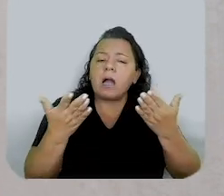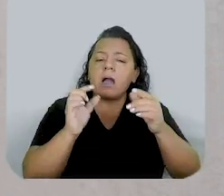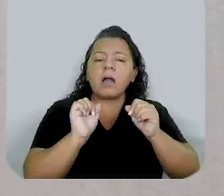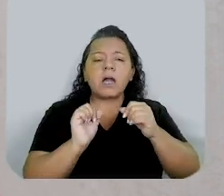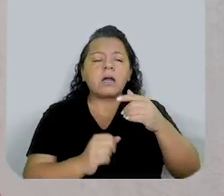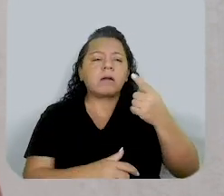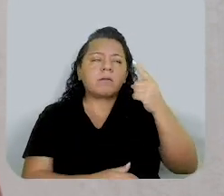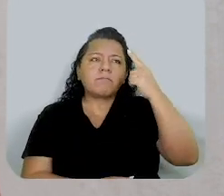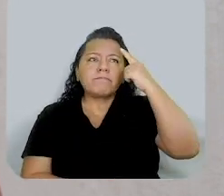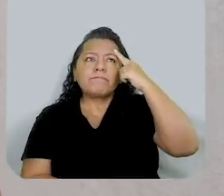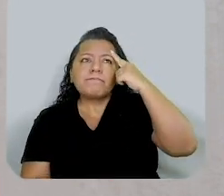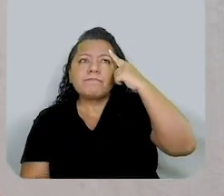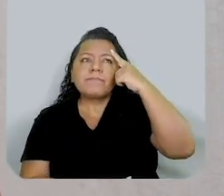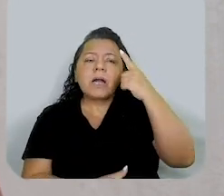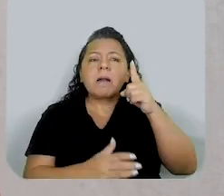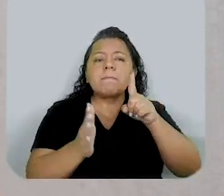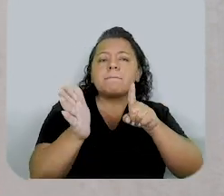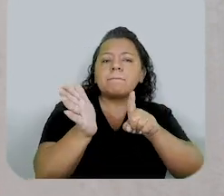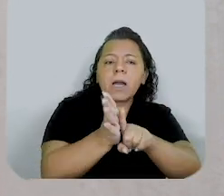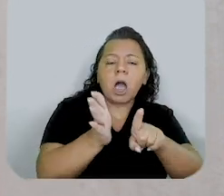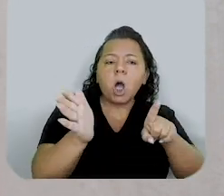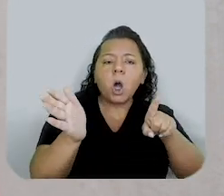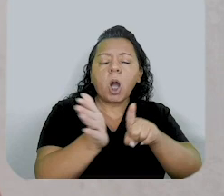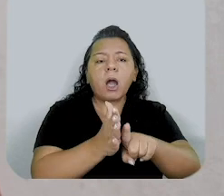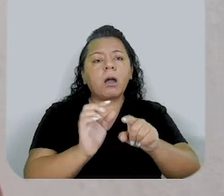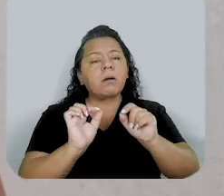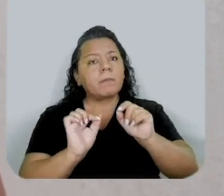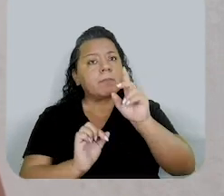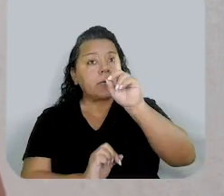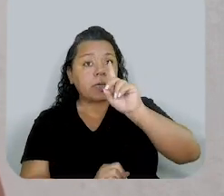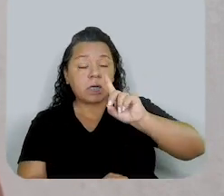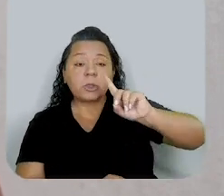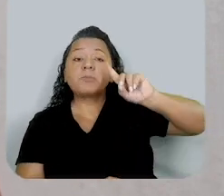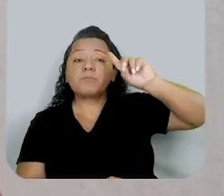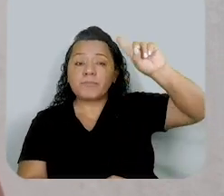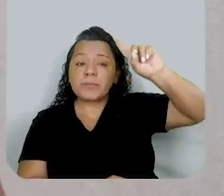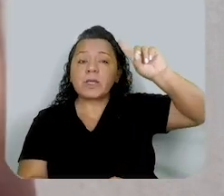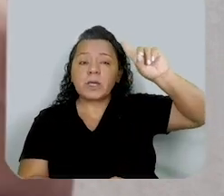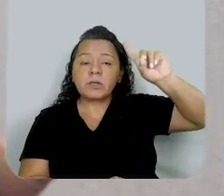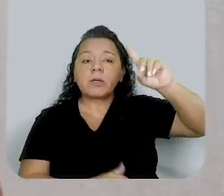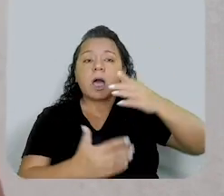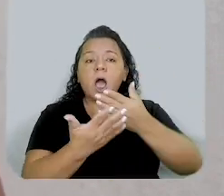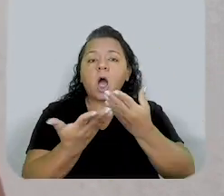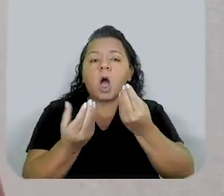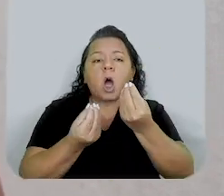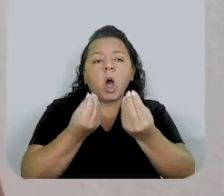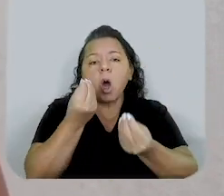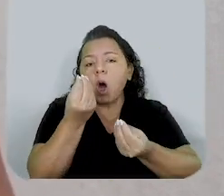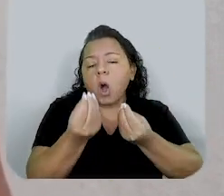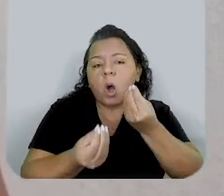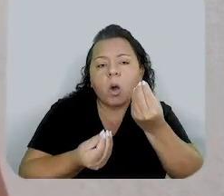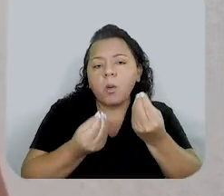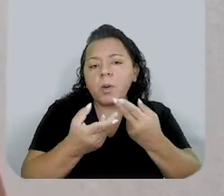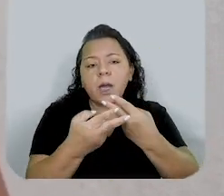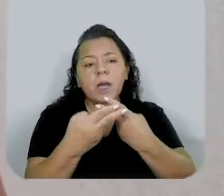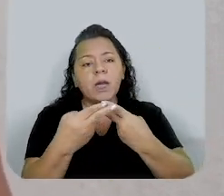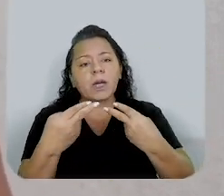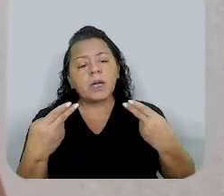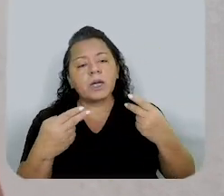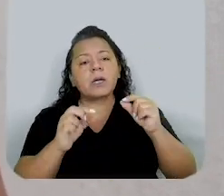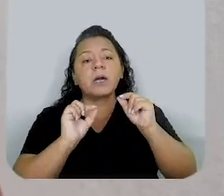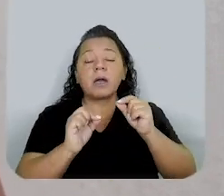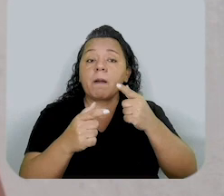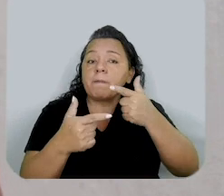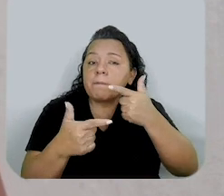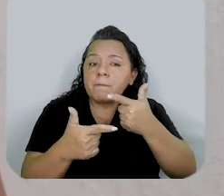ambiente, como é que as coisas. Isso é tudo porque a falta de conhecimento